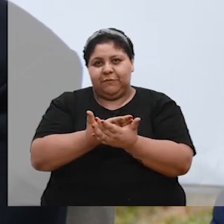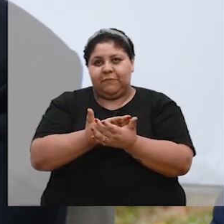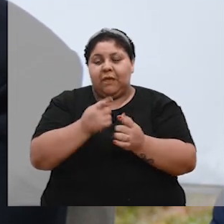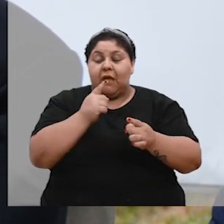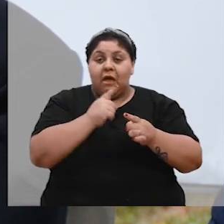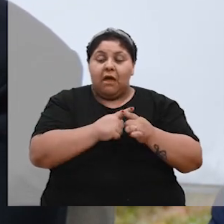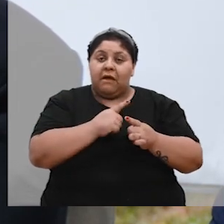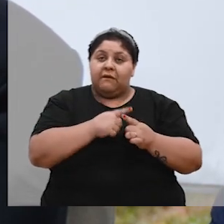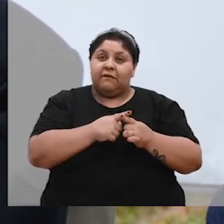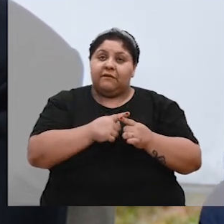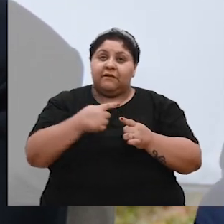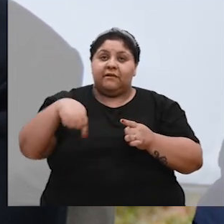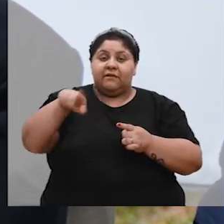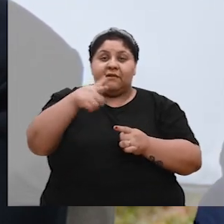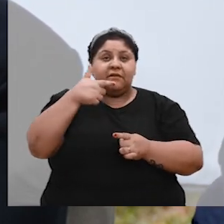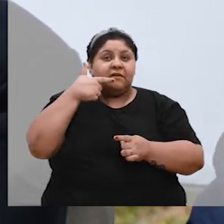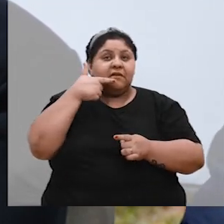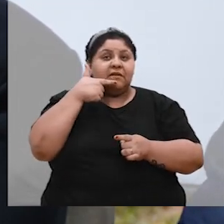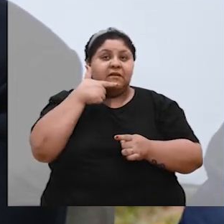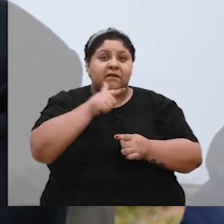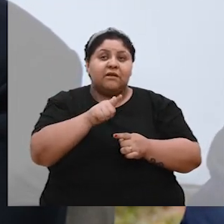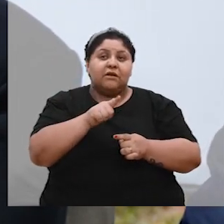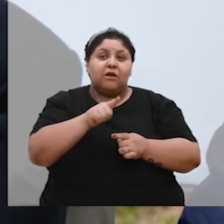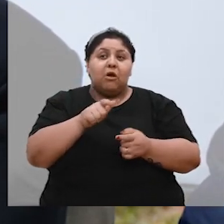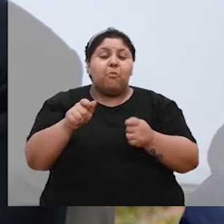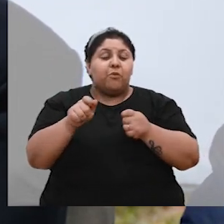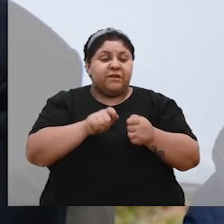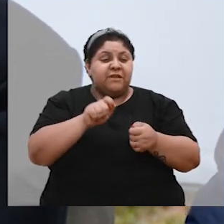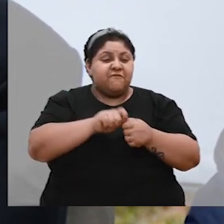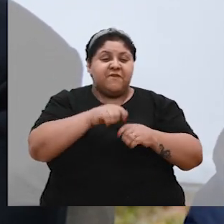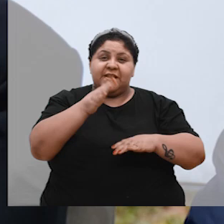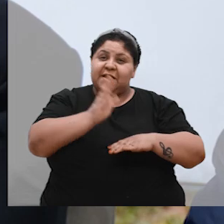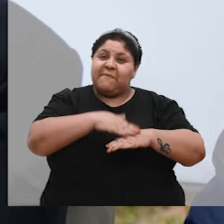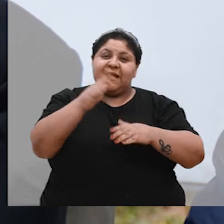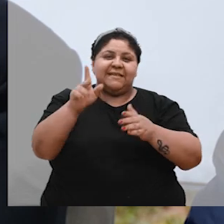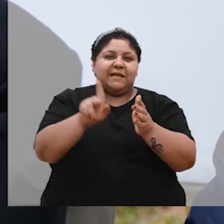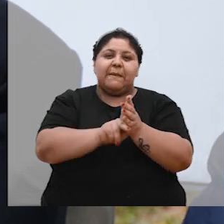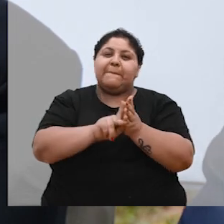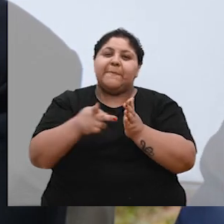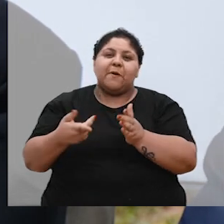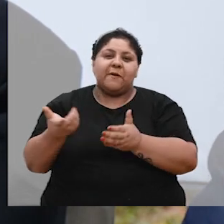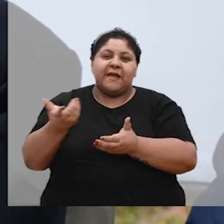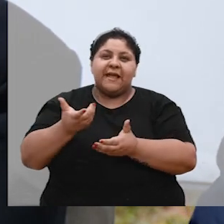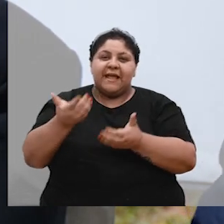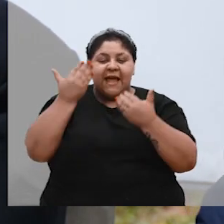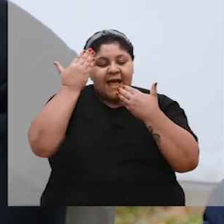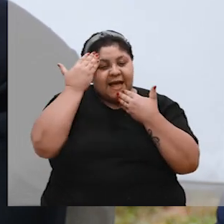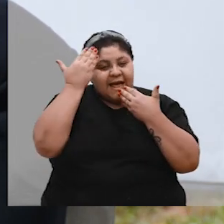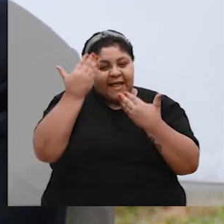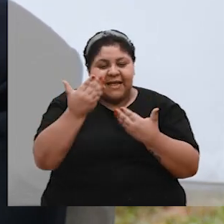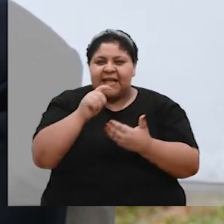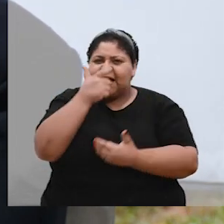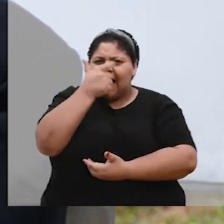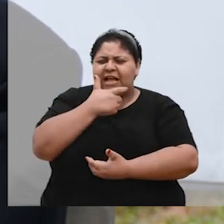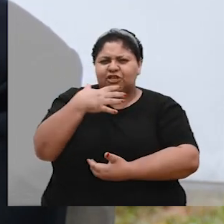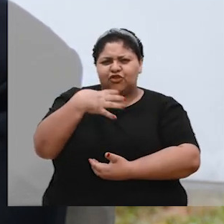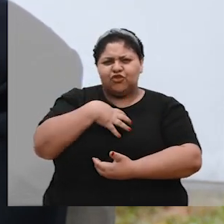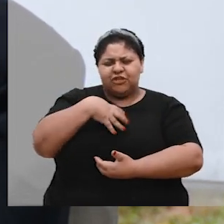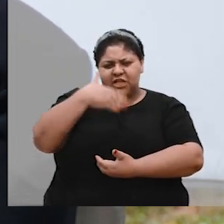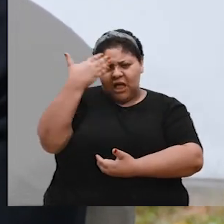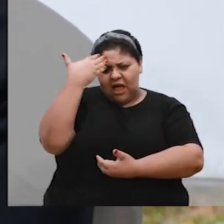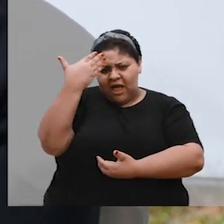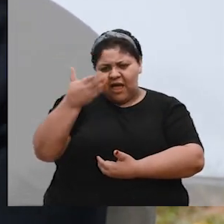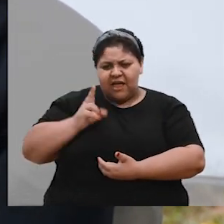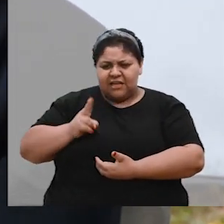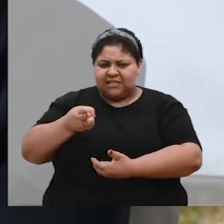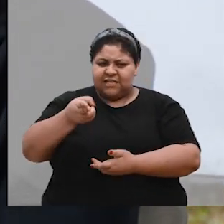Porque a gente gostaria de ter feito mais. É próprio de quem quer agradecer. Eu acho que uma forma de